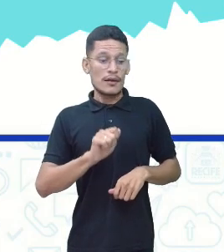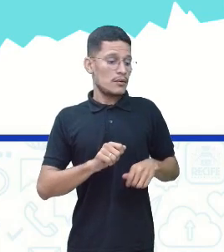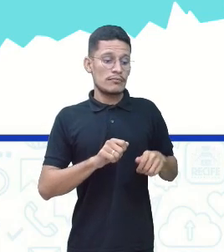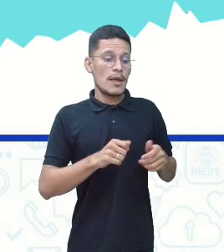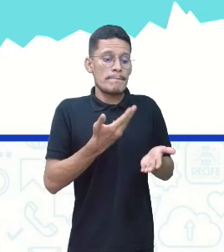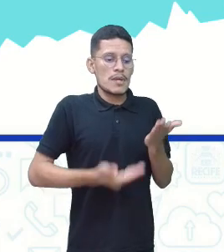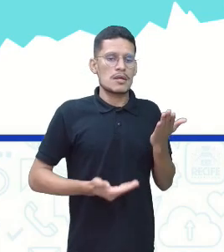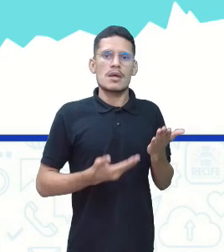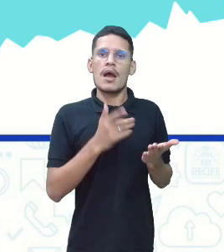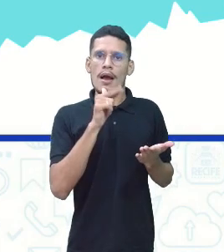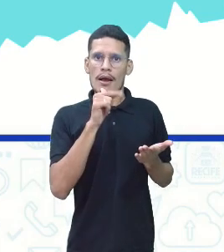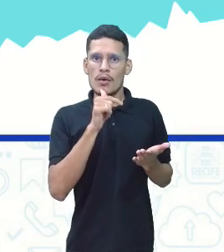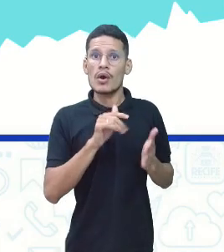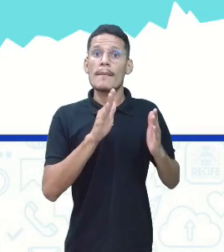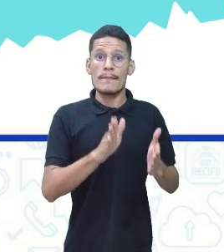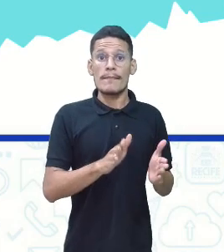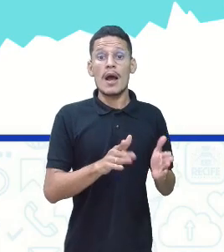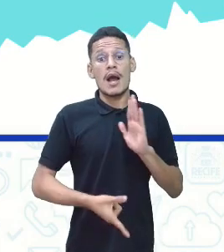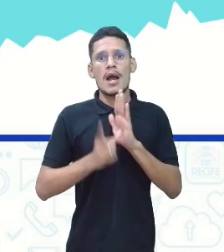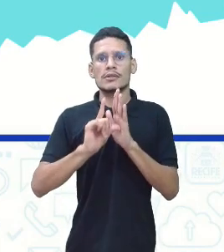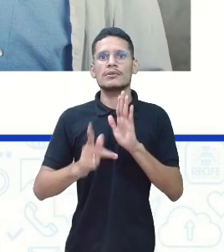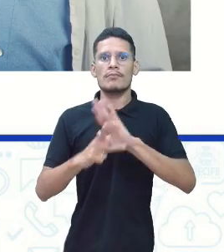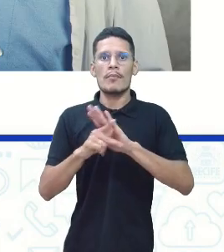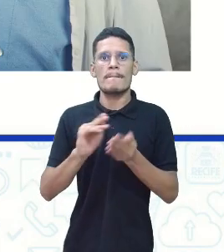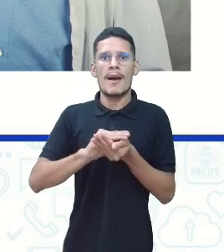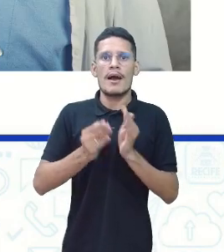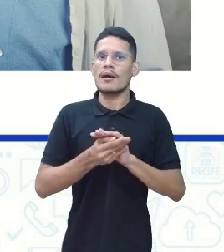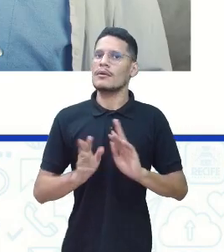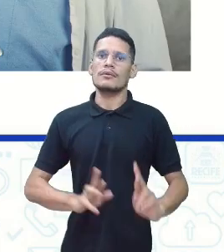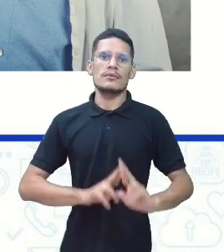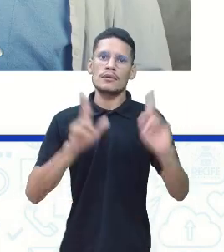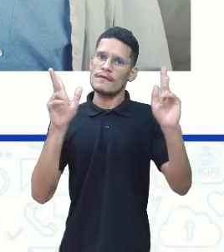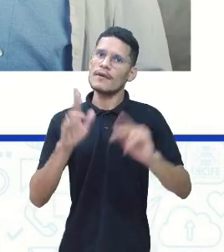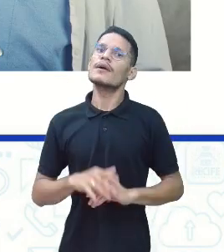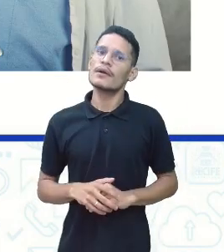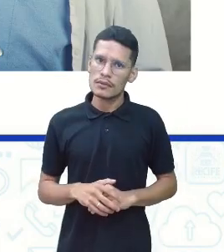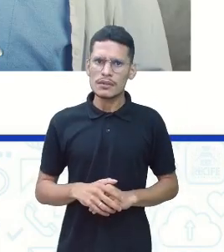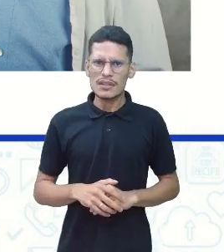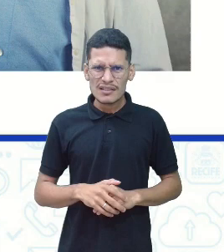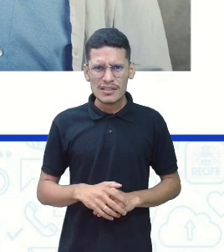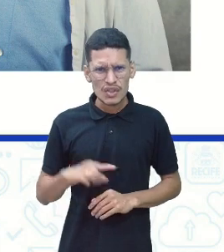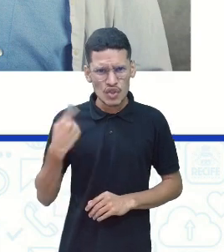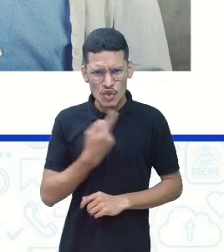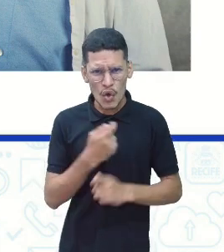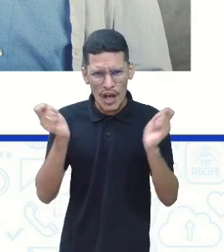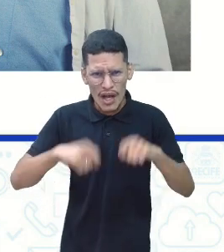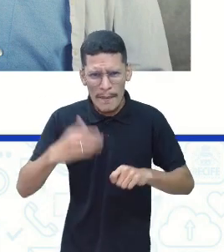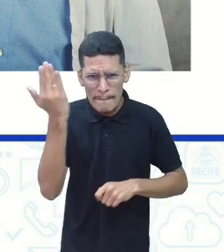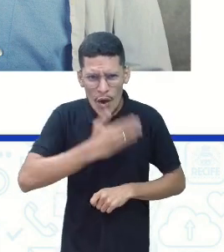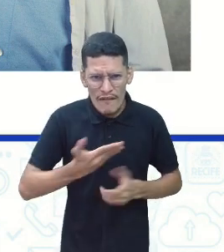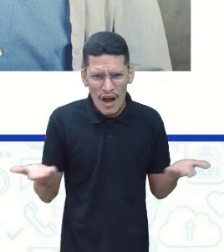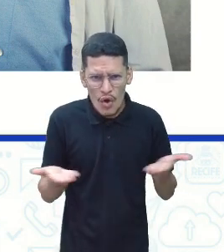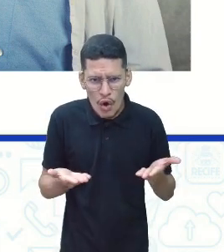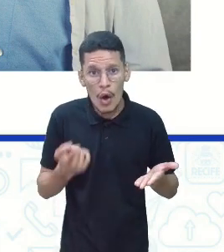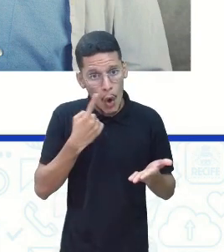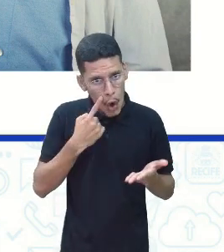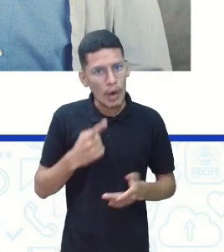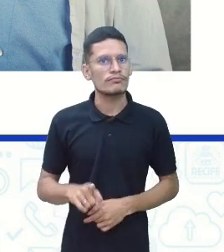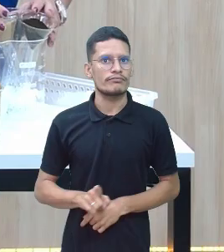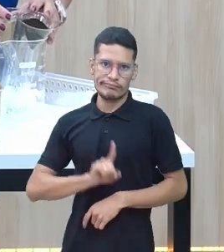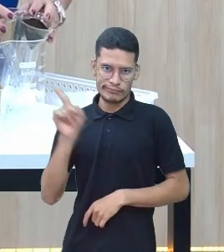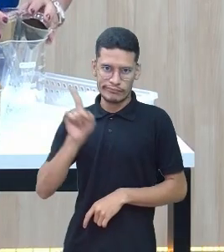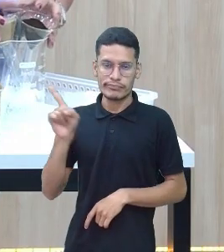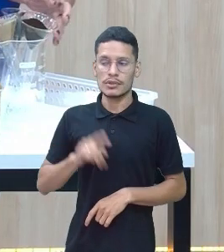água. Já aquele recipiente de barro foi diferente. Será que a gente consegue provar isso aqui? Vamos lá, pessoal?